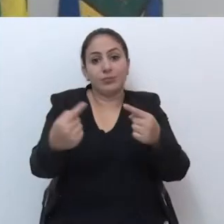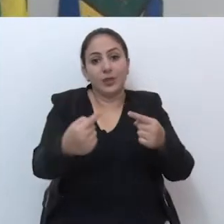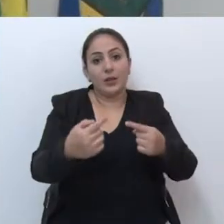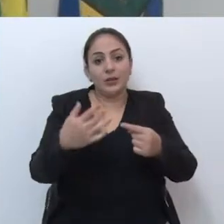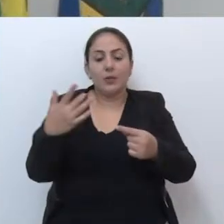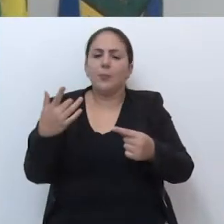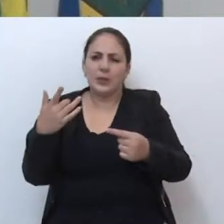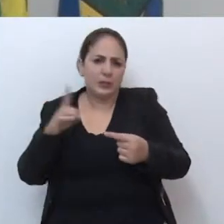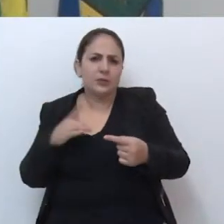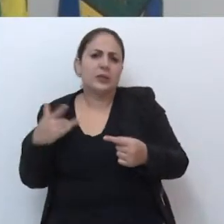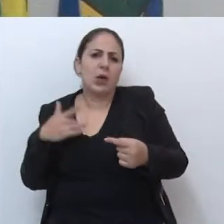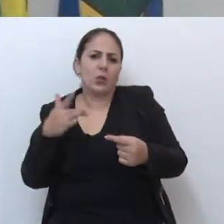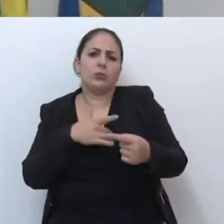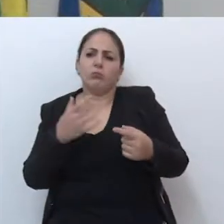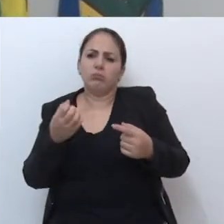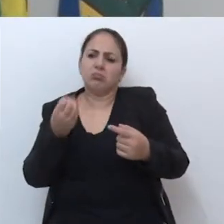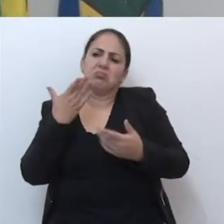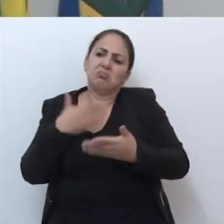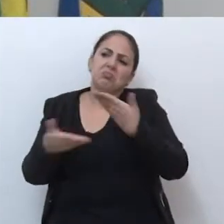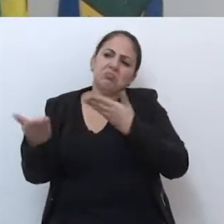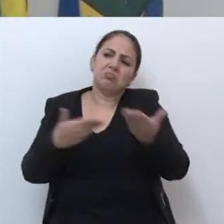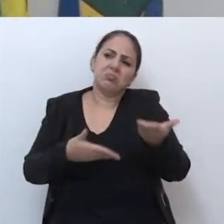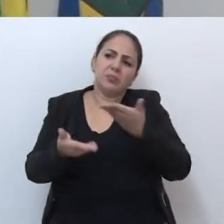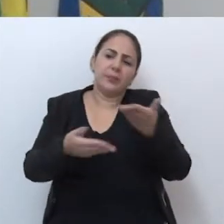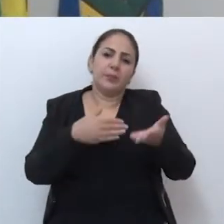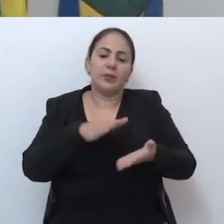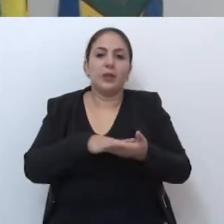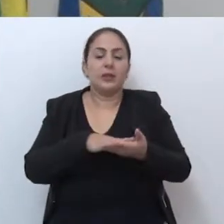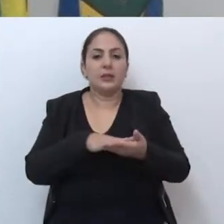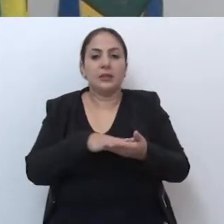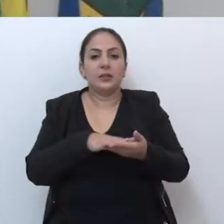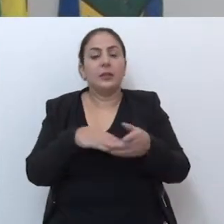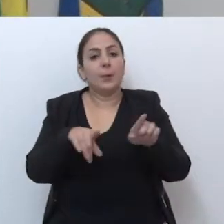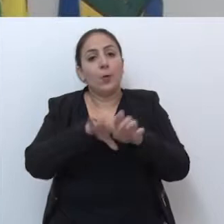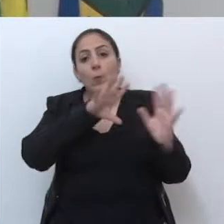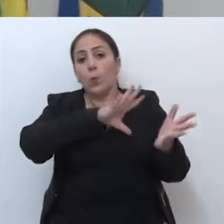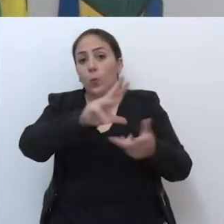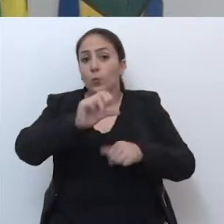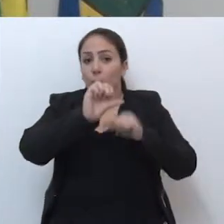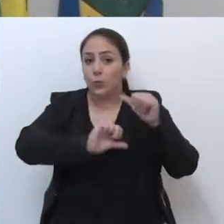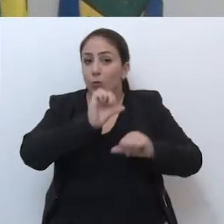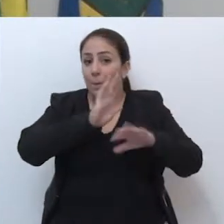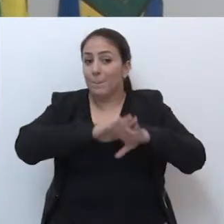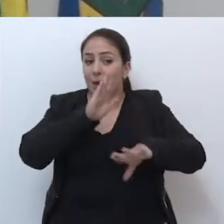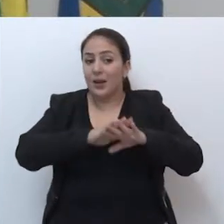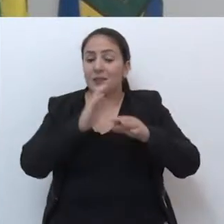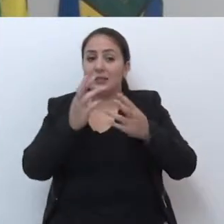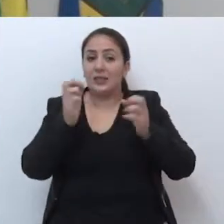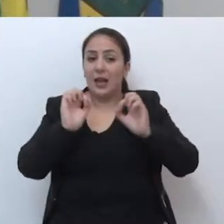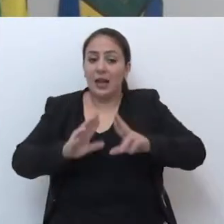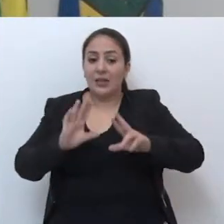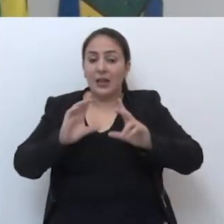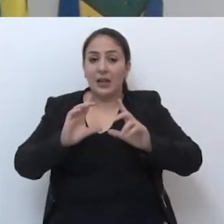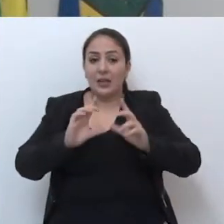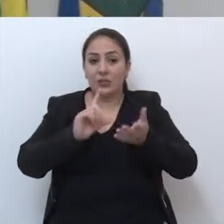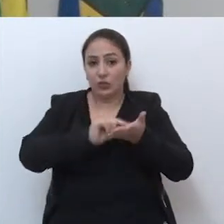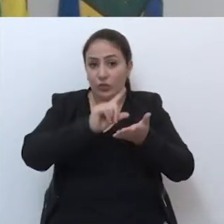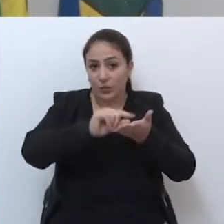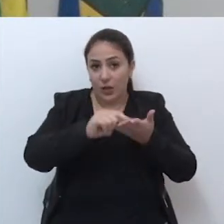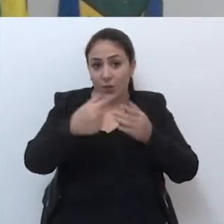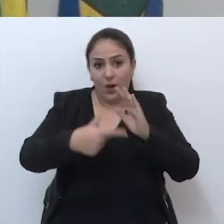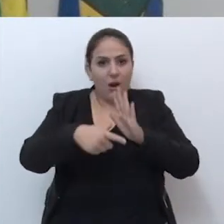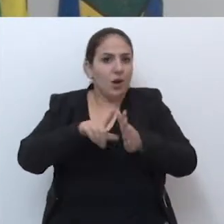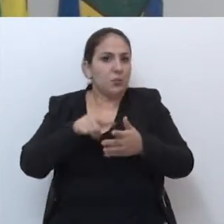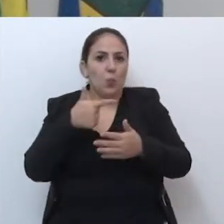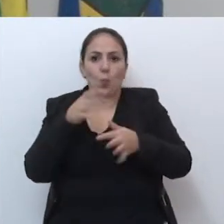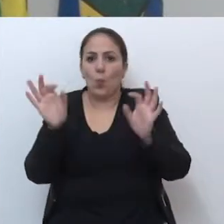concorrência saudável, sadia, né? E claro, o mundo tem mudado muito mais na parte digital do que antigamente.